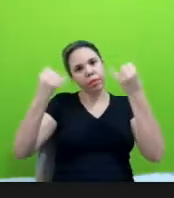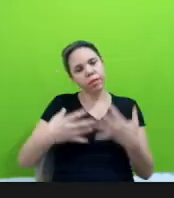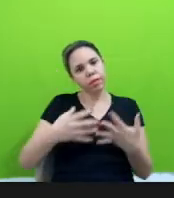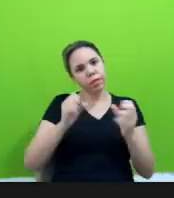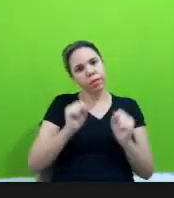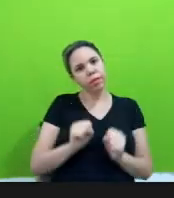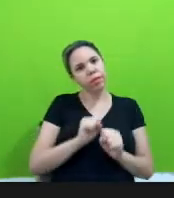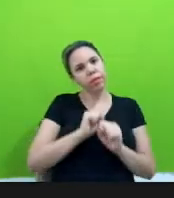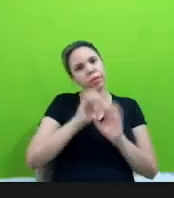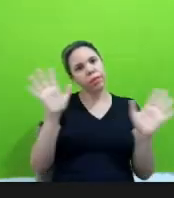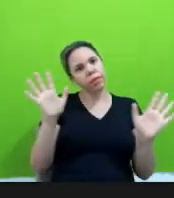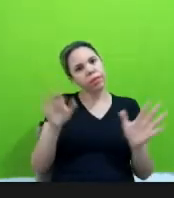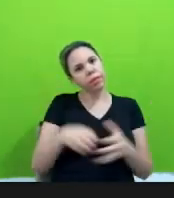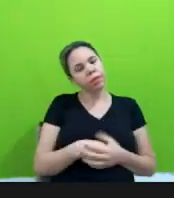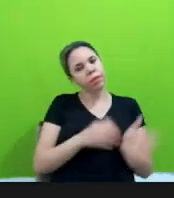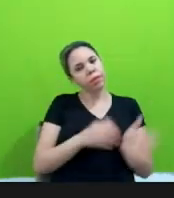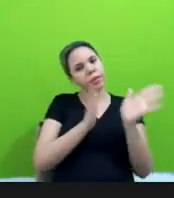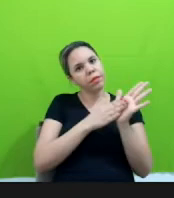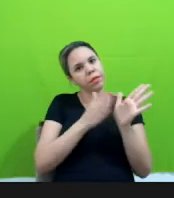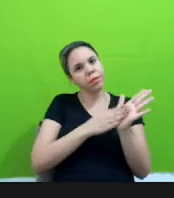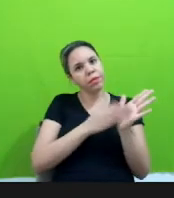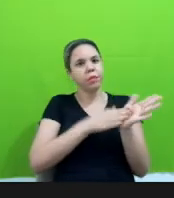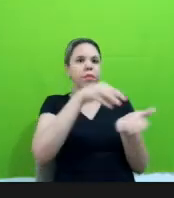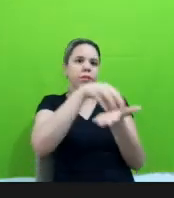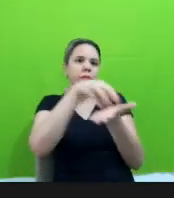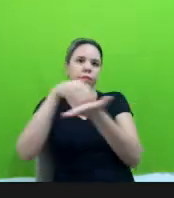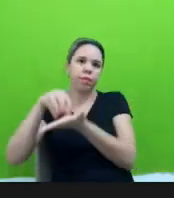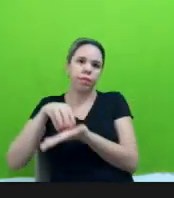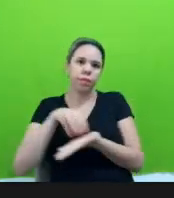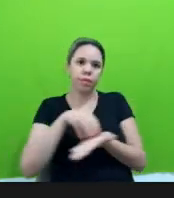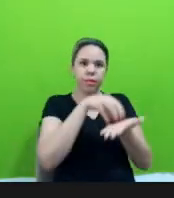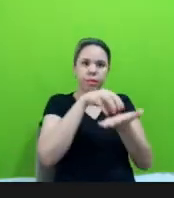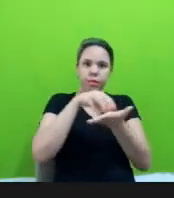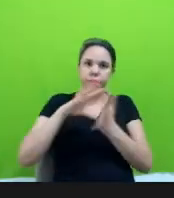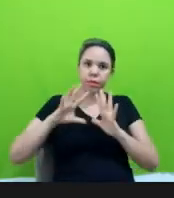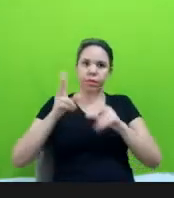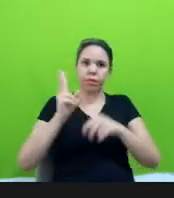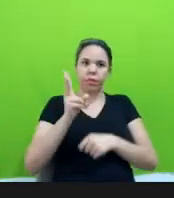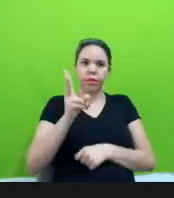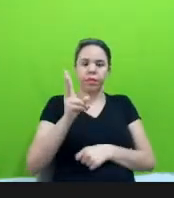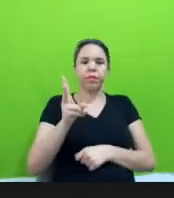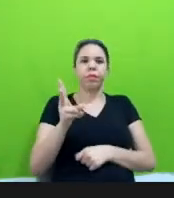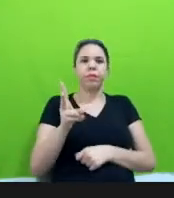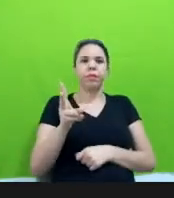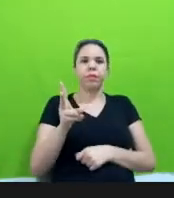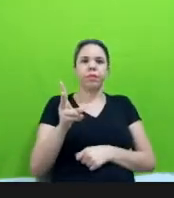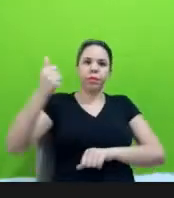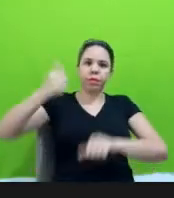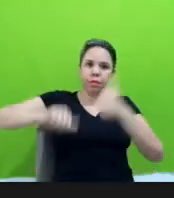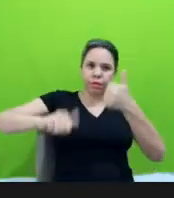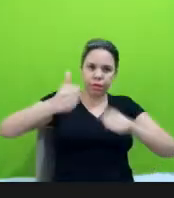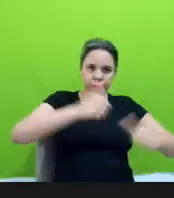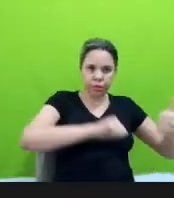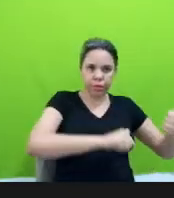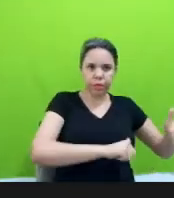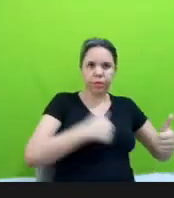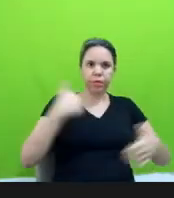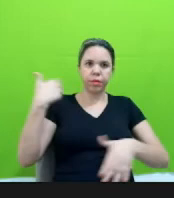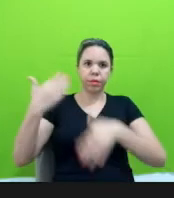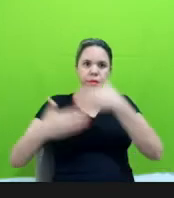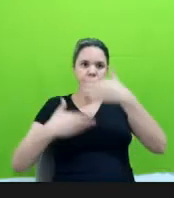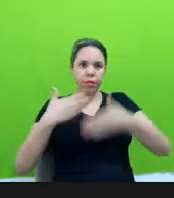poder cobrar dos órgãos públicos, né, que toda vez que eles forem reavaliar um processo, né,